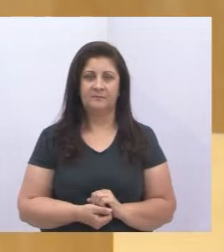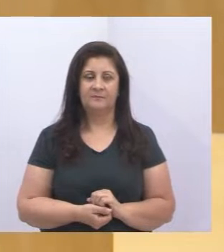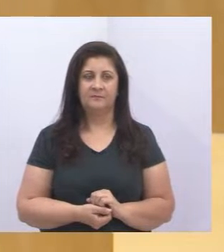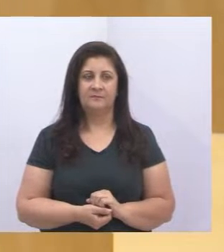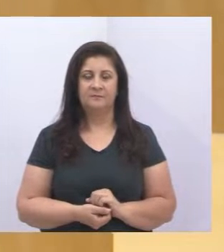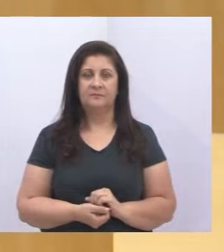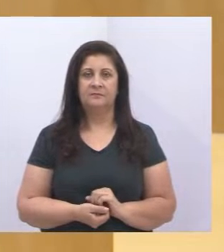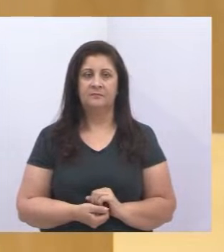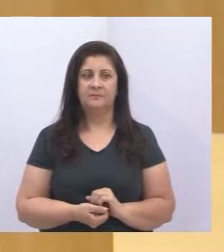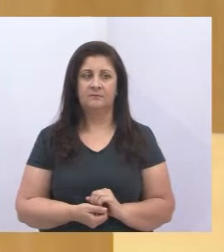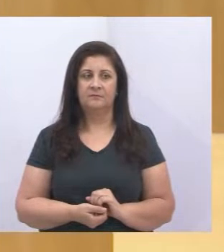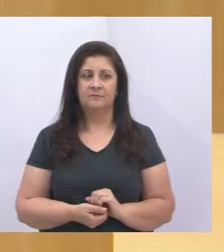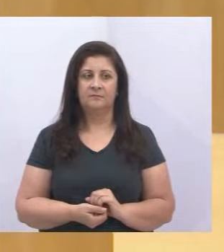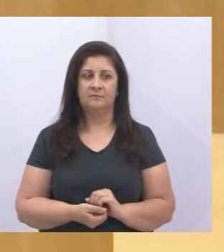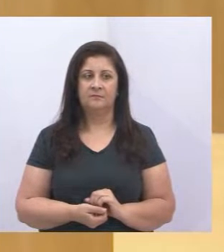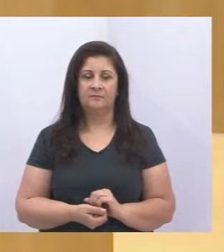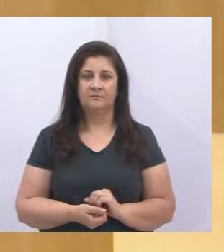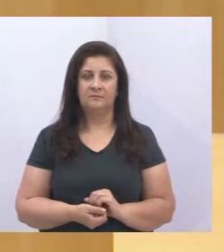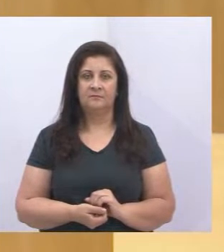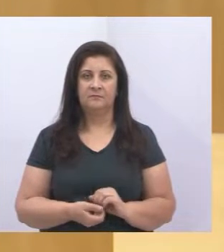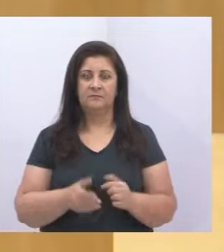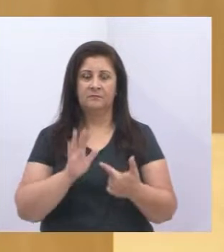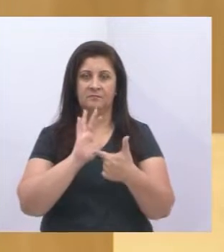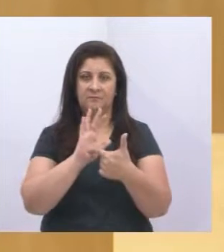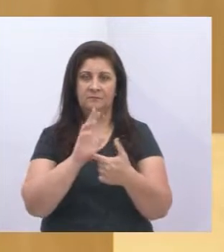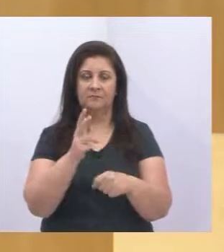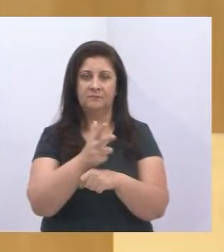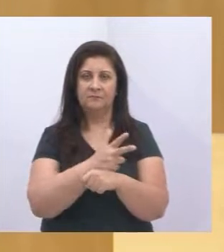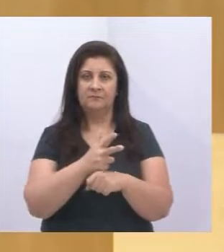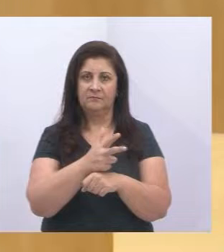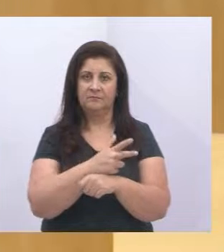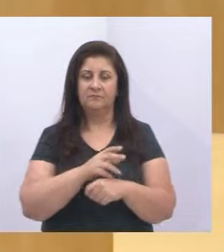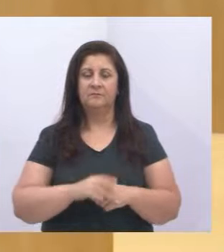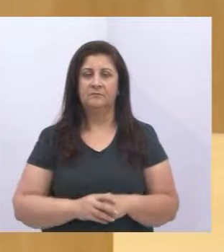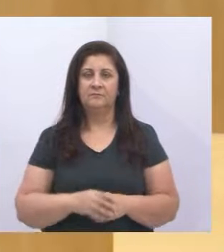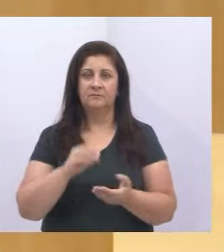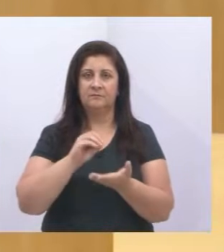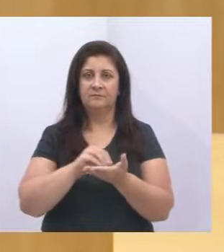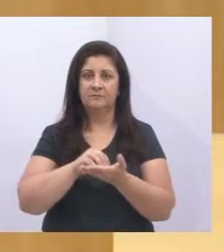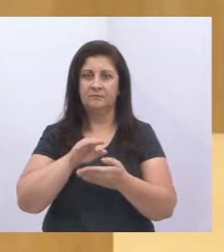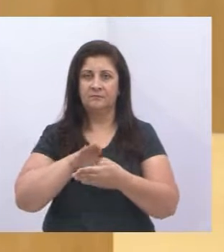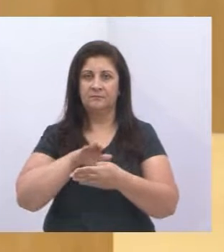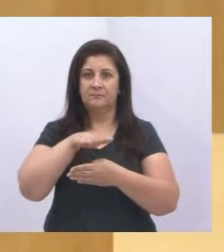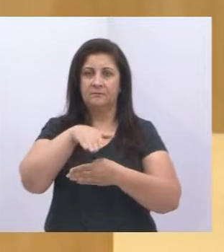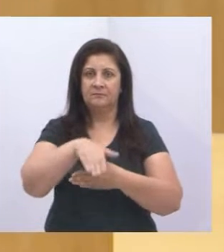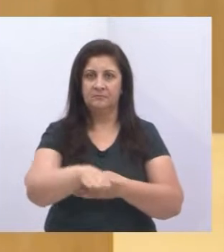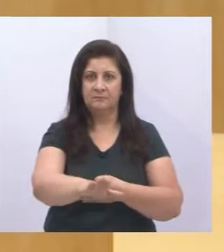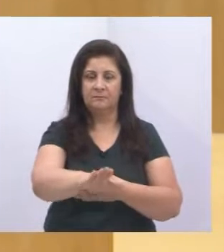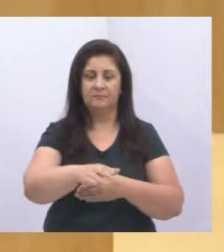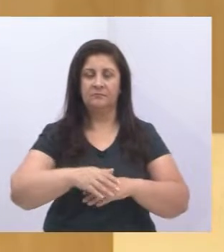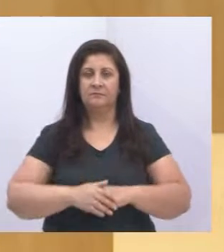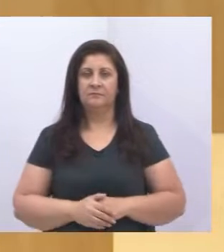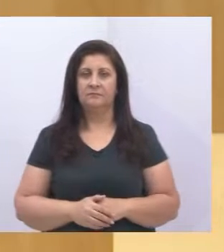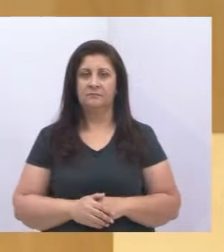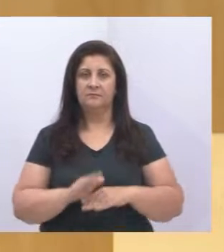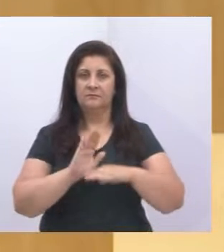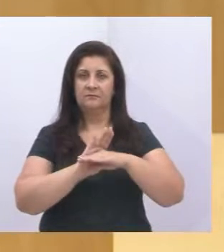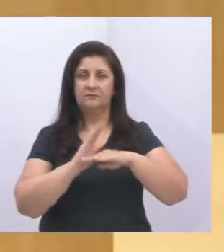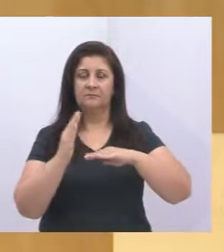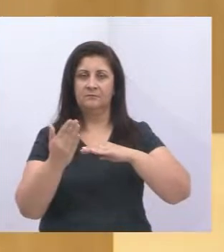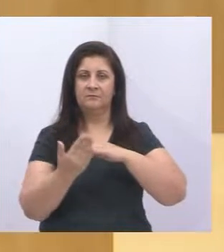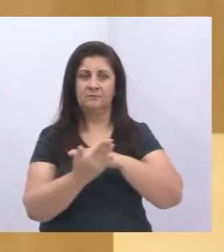Eu gostaria de colocasse o vídeo Falta de Lombada no bairro